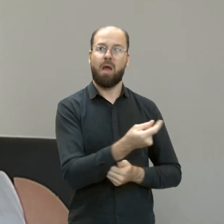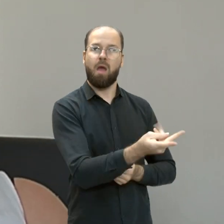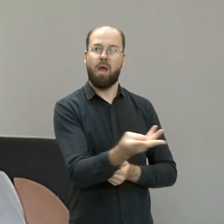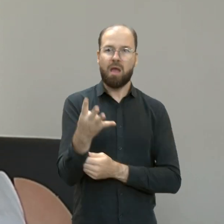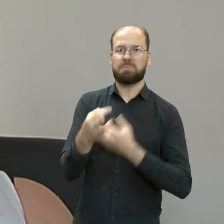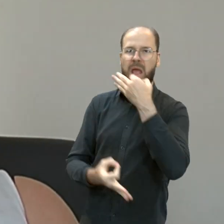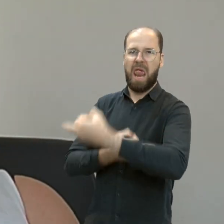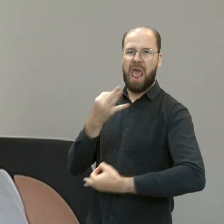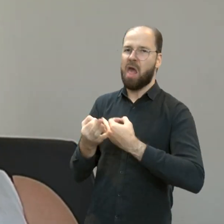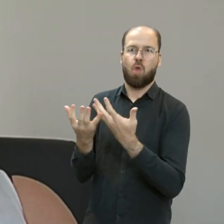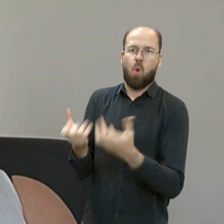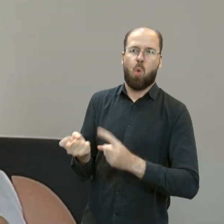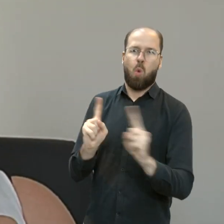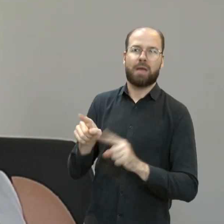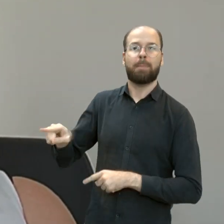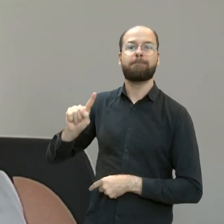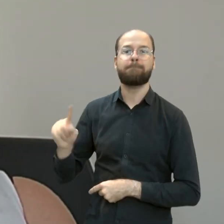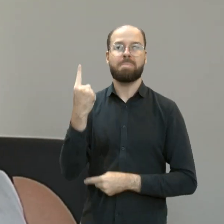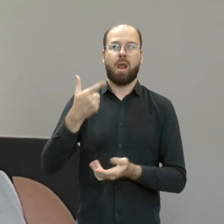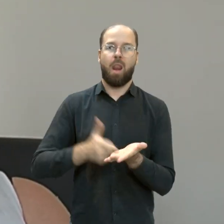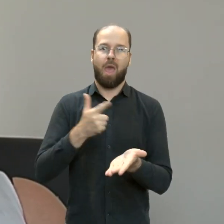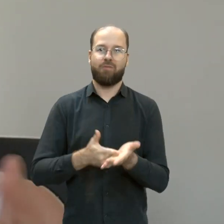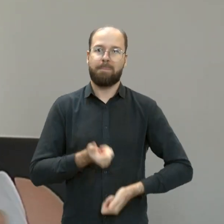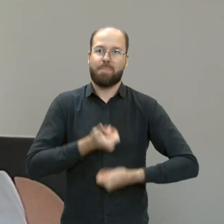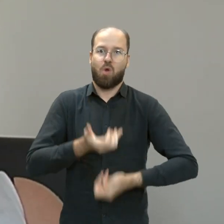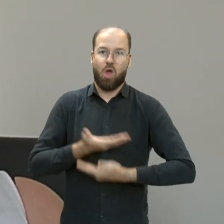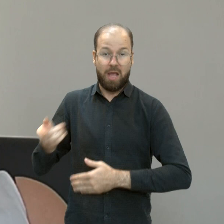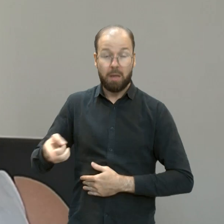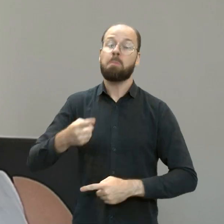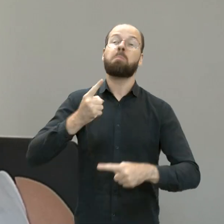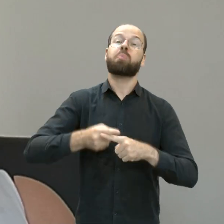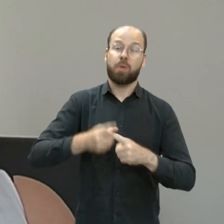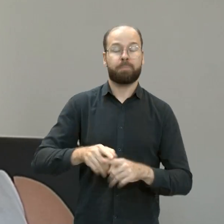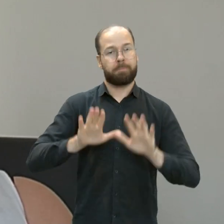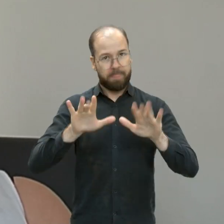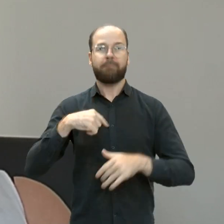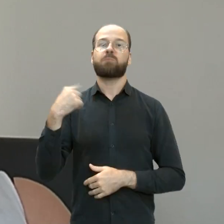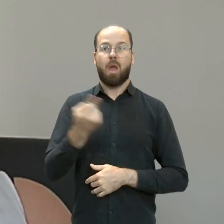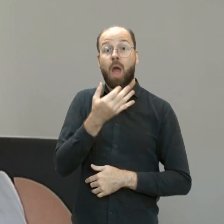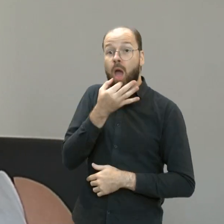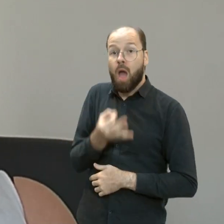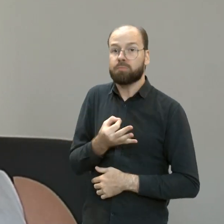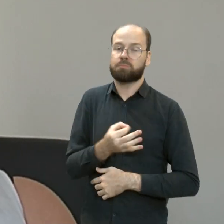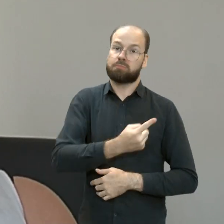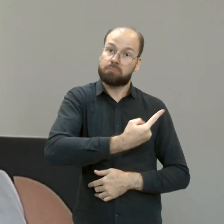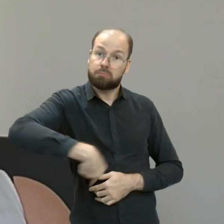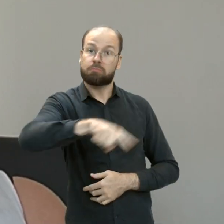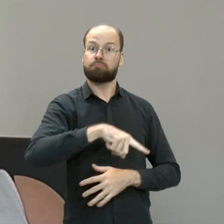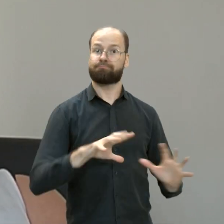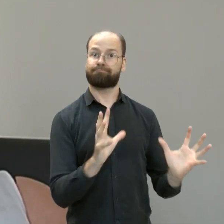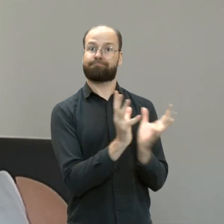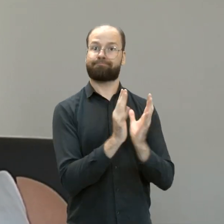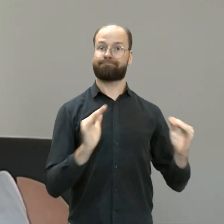primeiro livreto, a gente entende que a crítica não estava acostumado primeiro com uma mulher publicando,